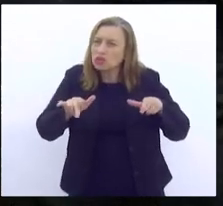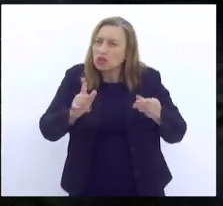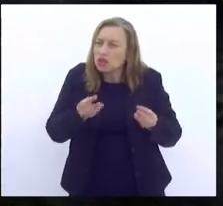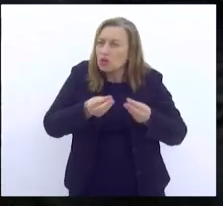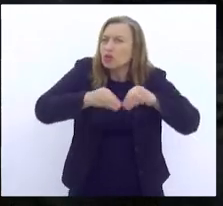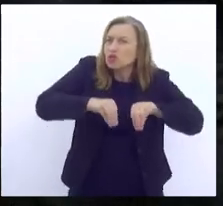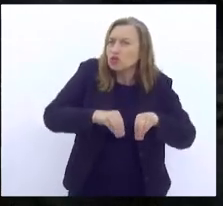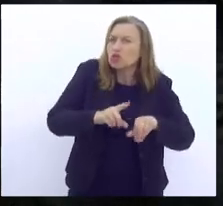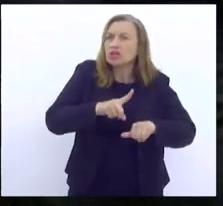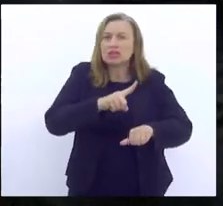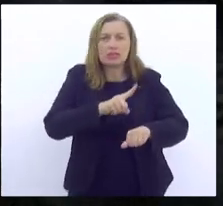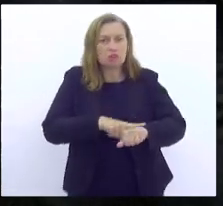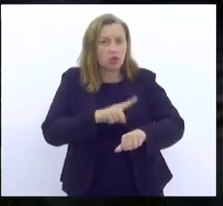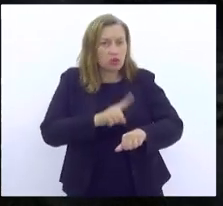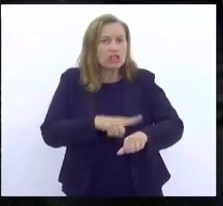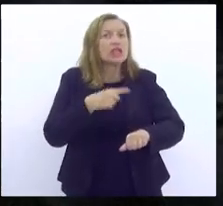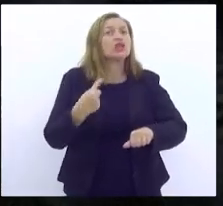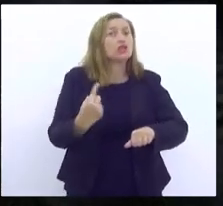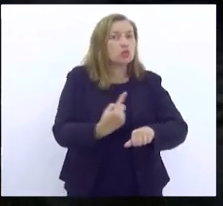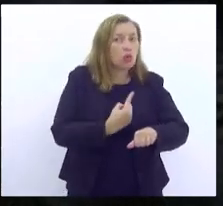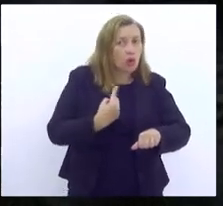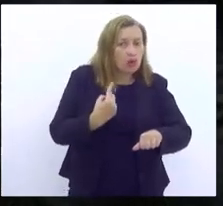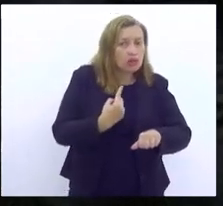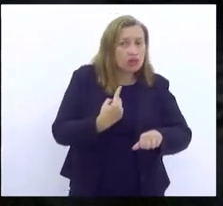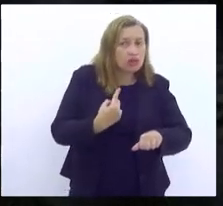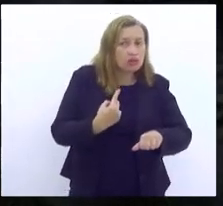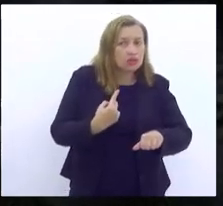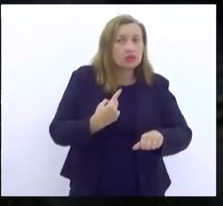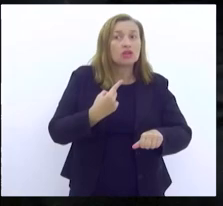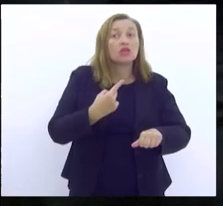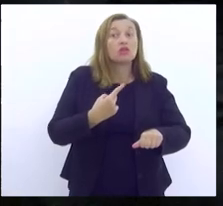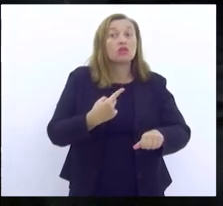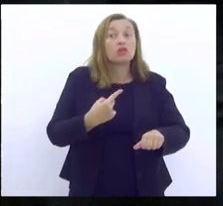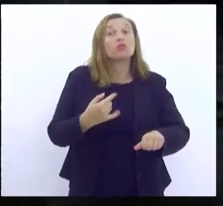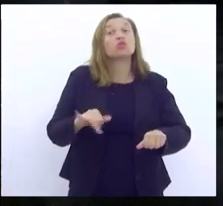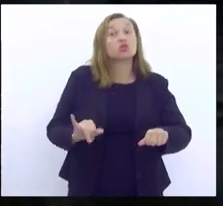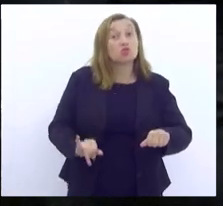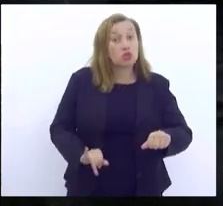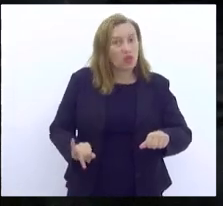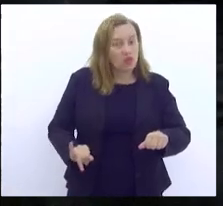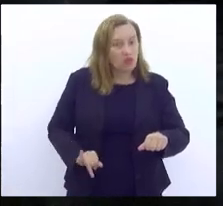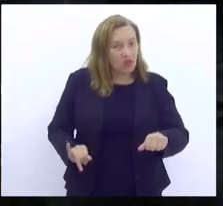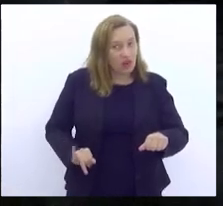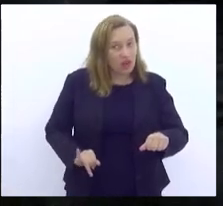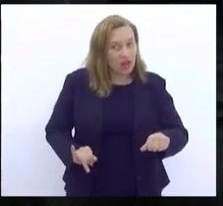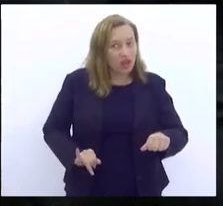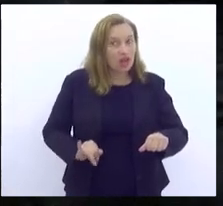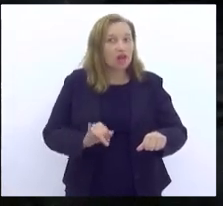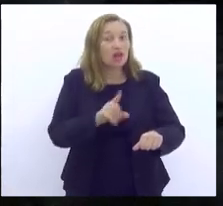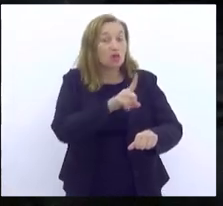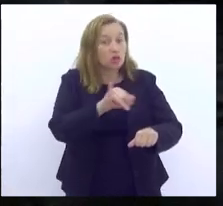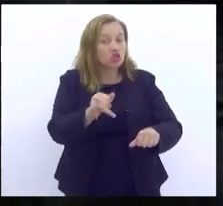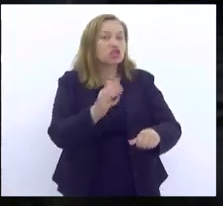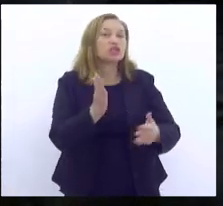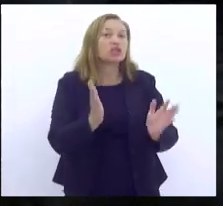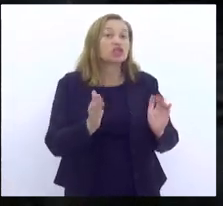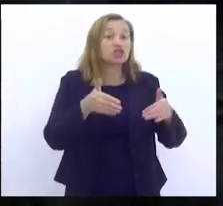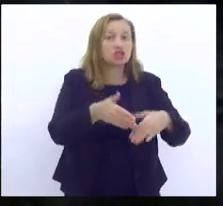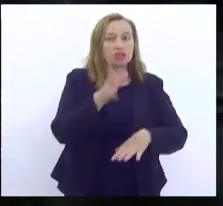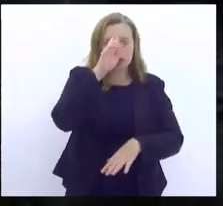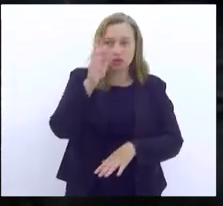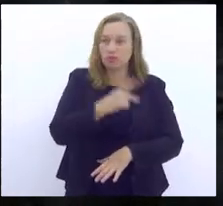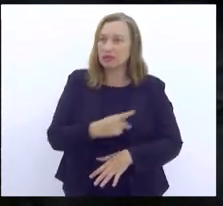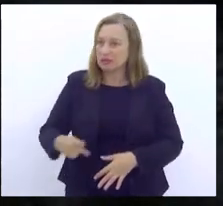nesse momento e que nós vamos pagar. A fatura está chegando, senhor presidente.